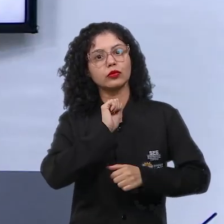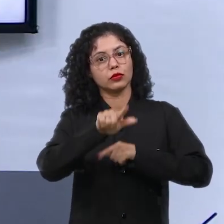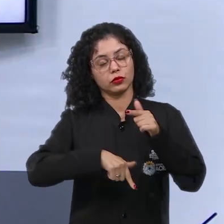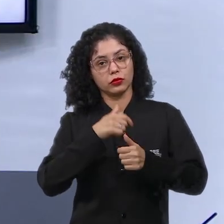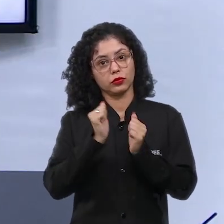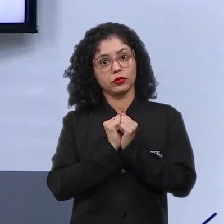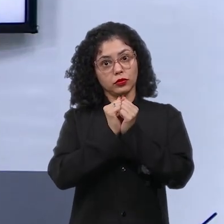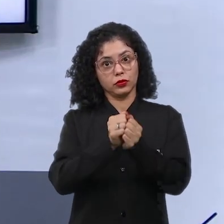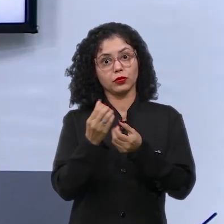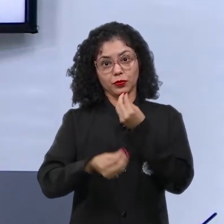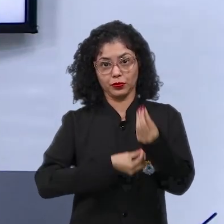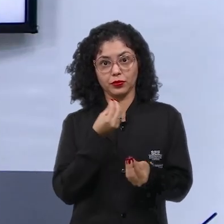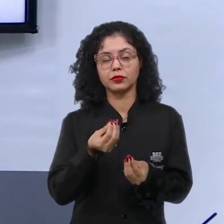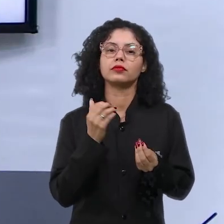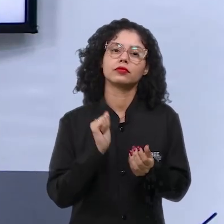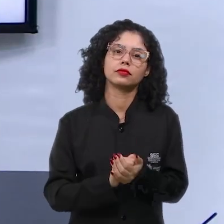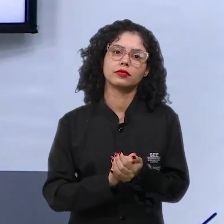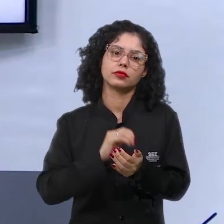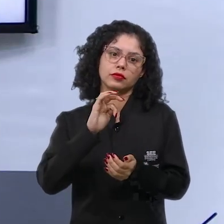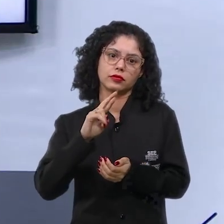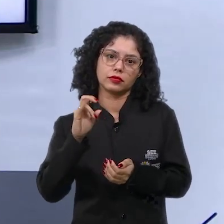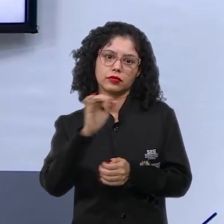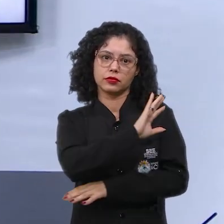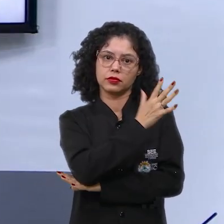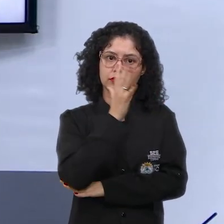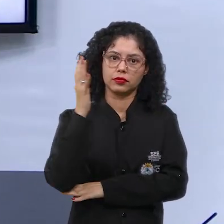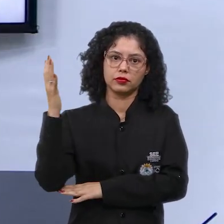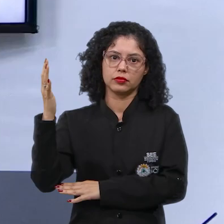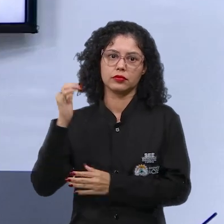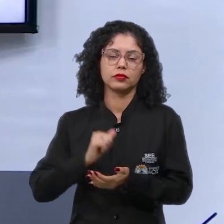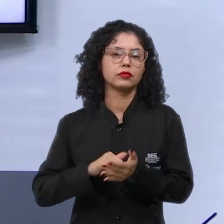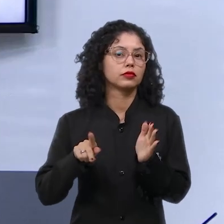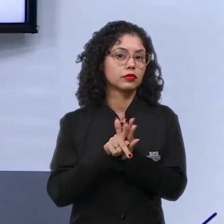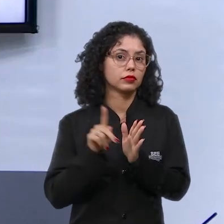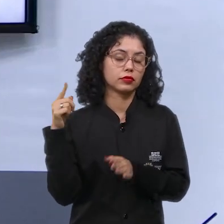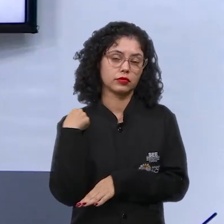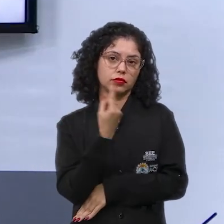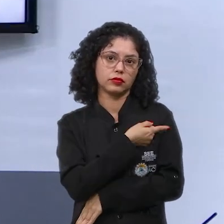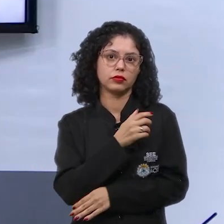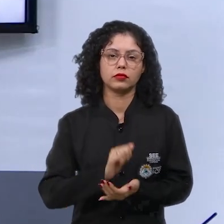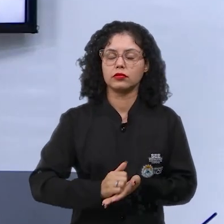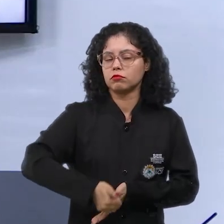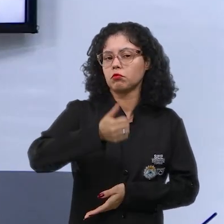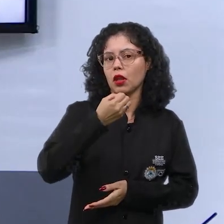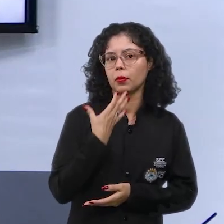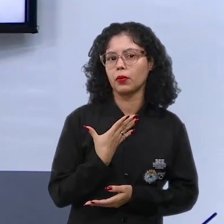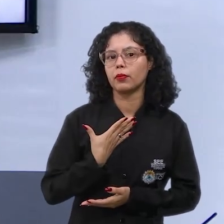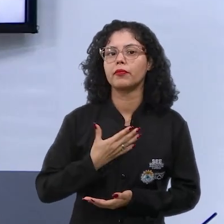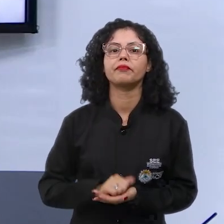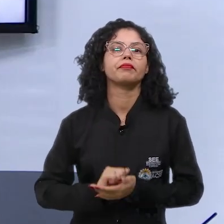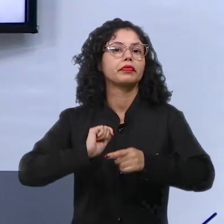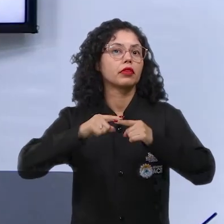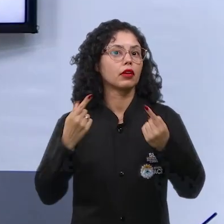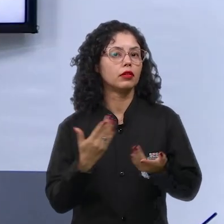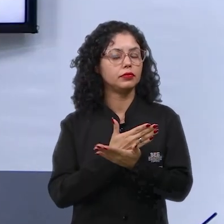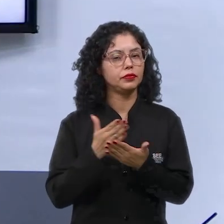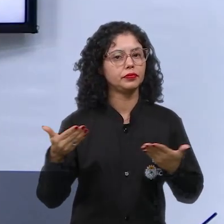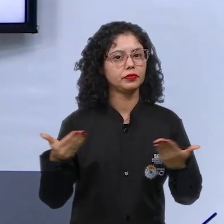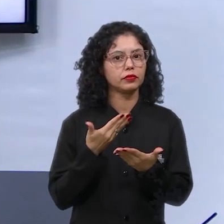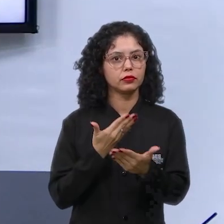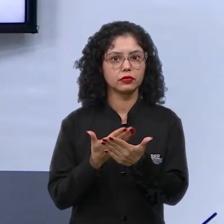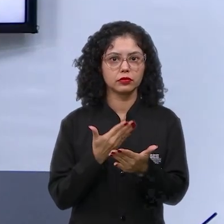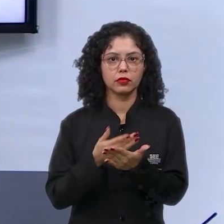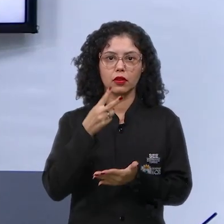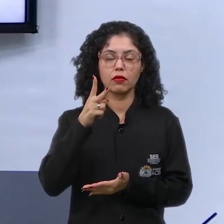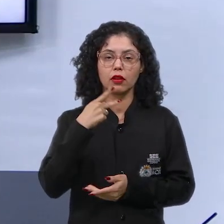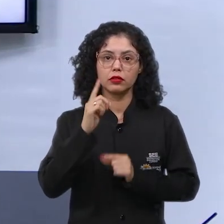trabalhando como os verdadeiros operários da natureza, ou seja, ao nosso favor. Tá ok? Então, para a gente iniciar a nossa aula, a gente